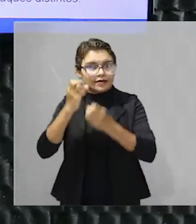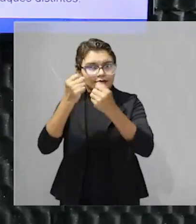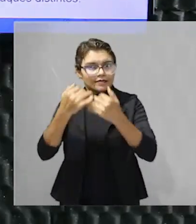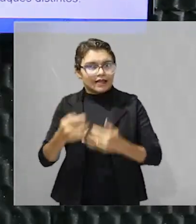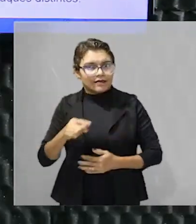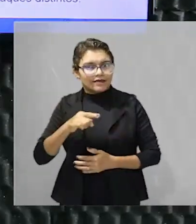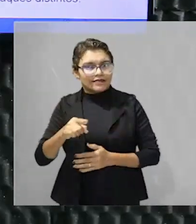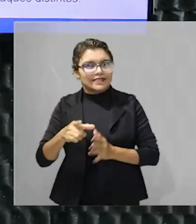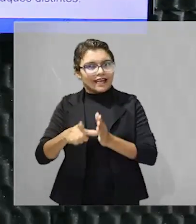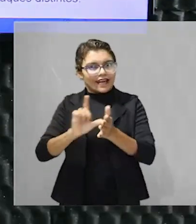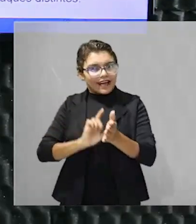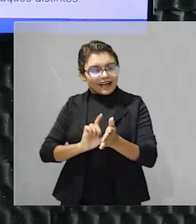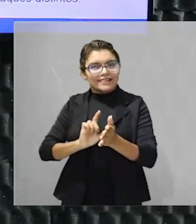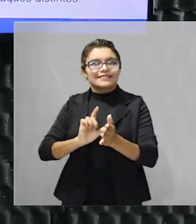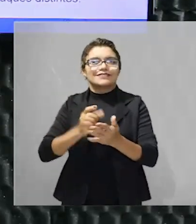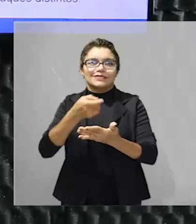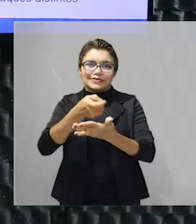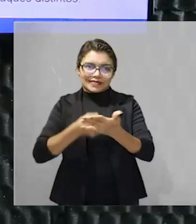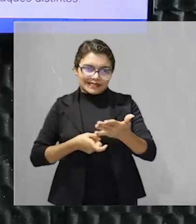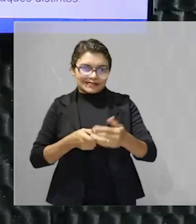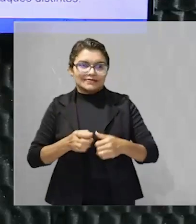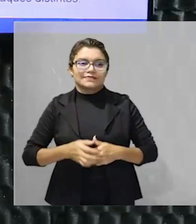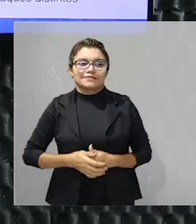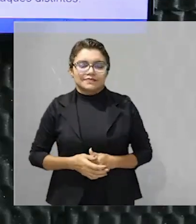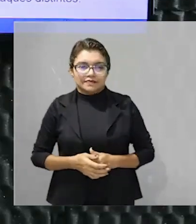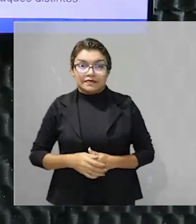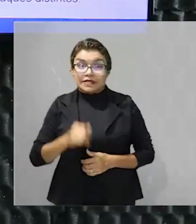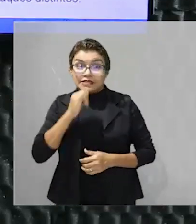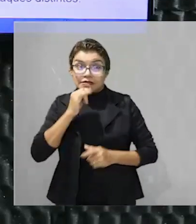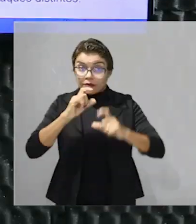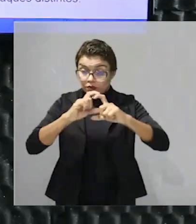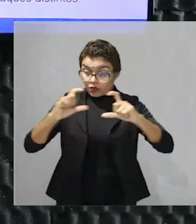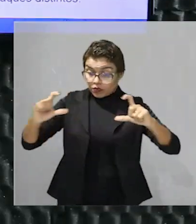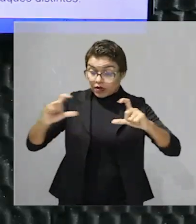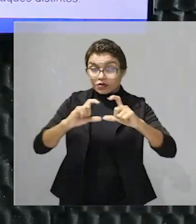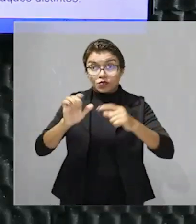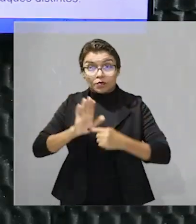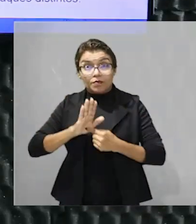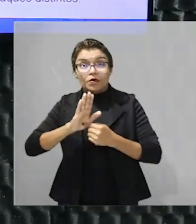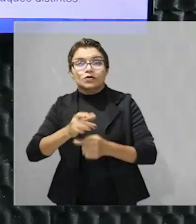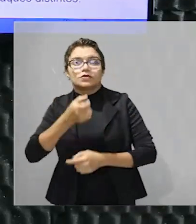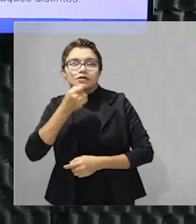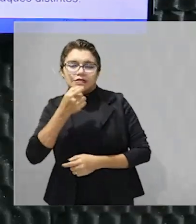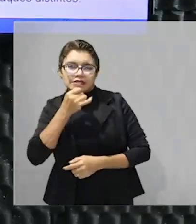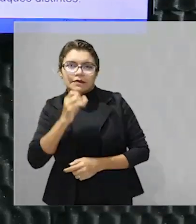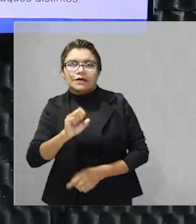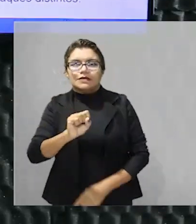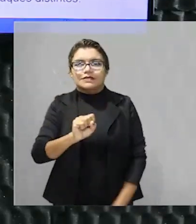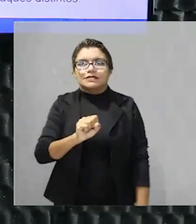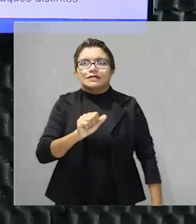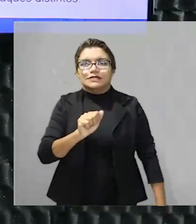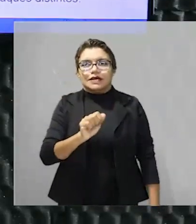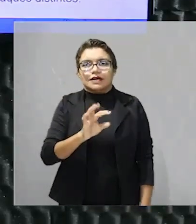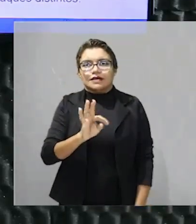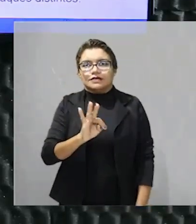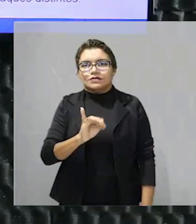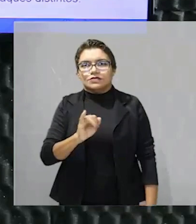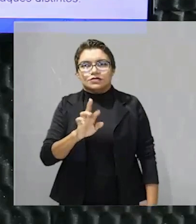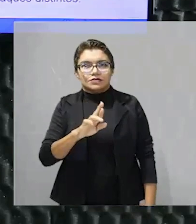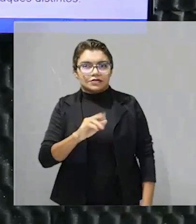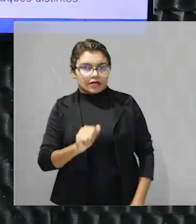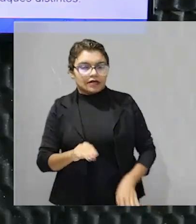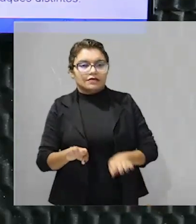O cartoon tem o objetivo de fazer uma crítica, através da sátira, por exemplo, através de uma ironia, através